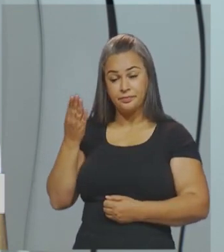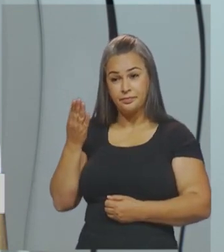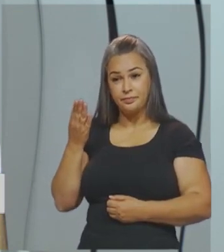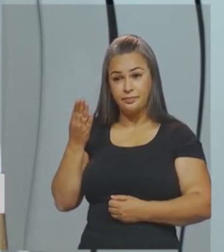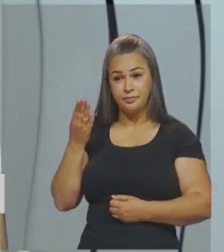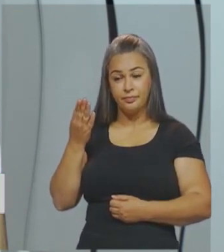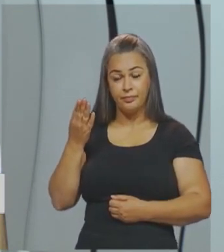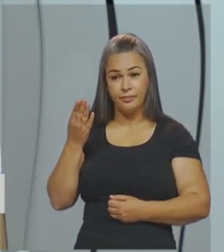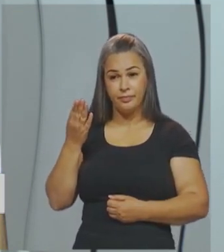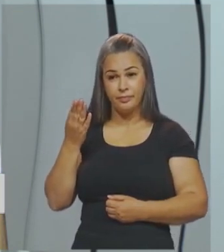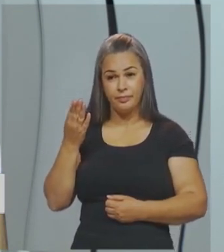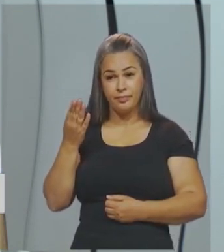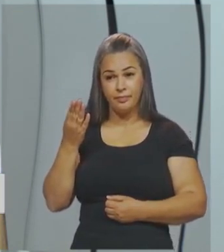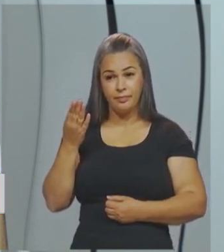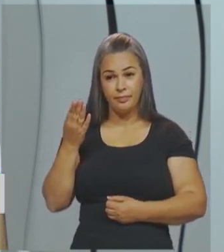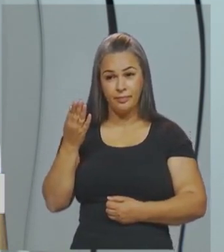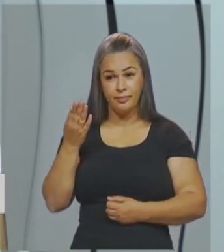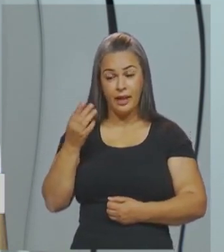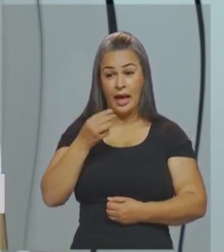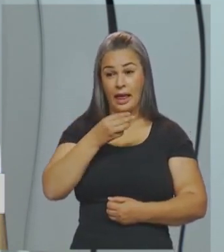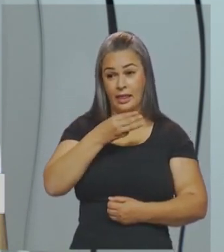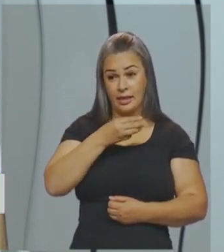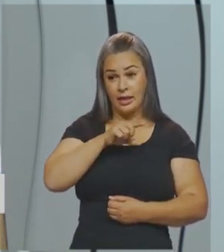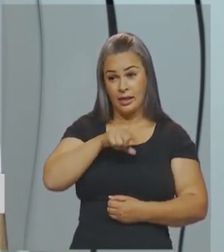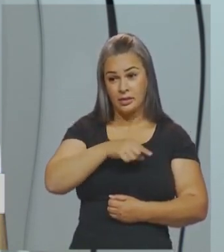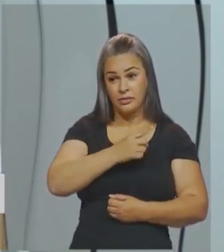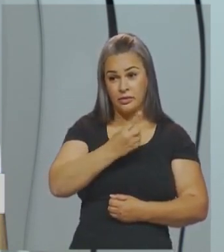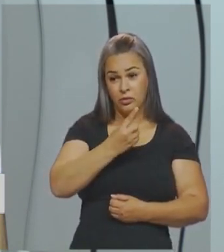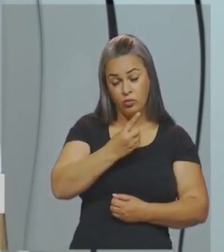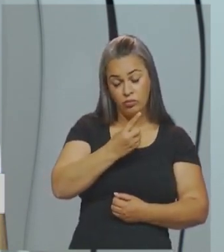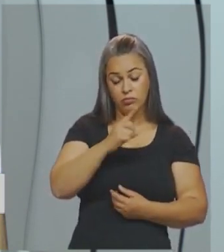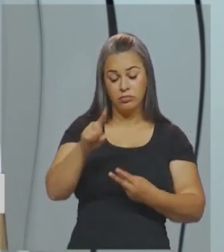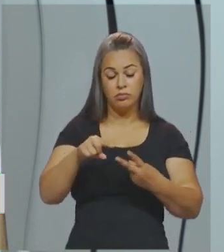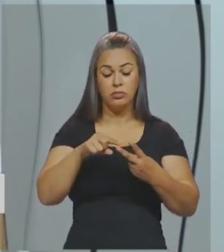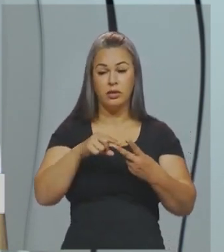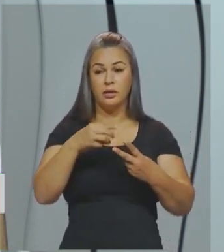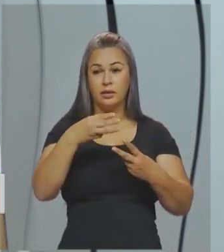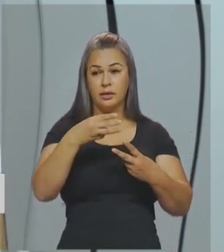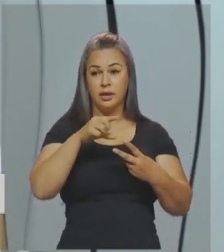10 e 1/10, 3 inteiros e 2/10, 3 inteiros e